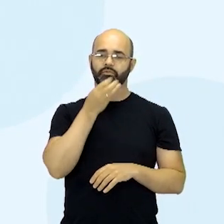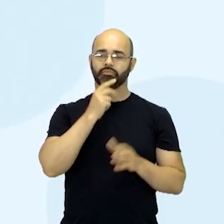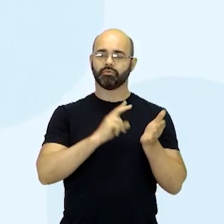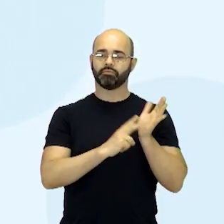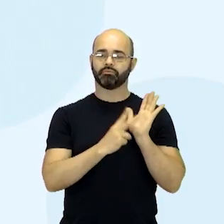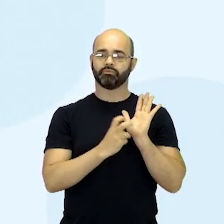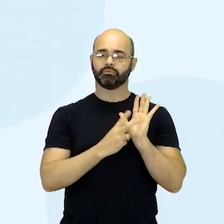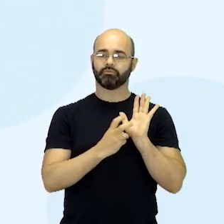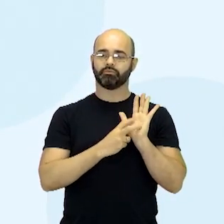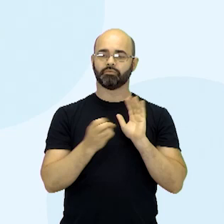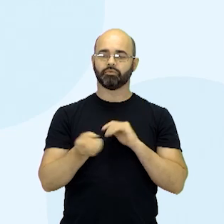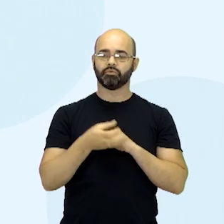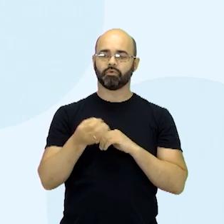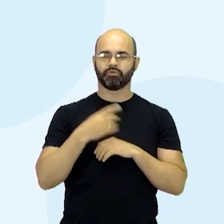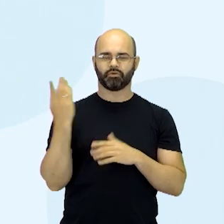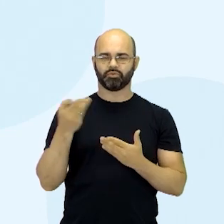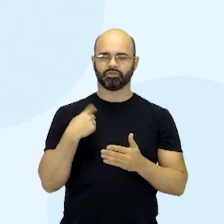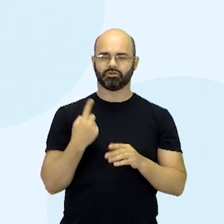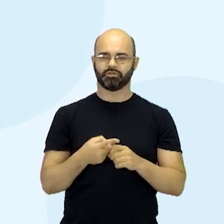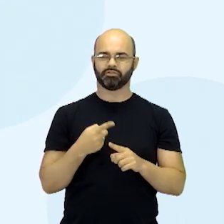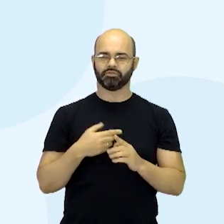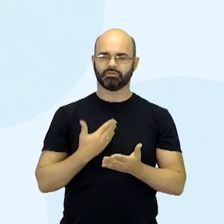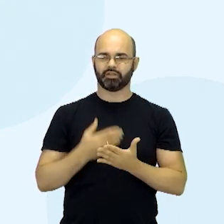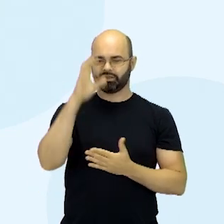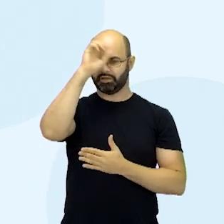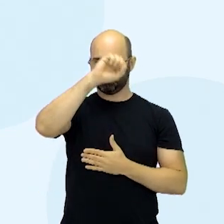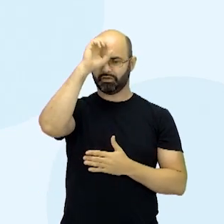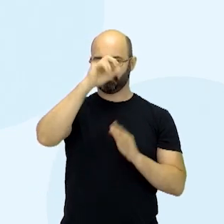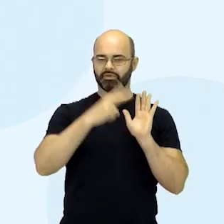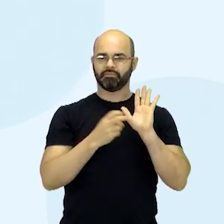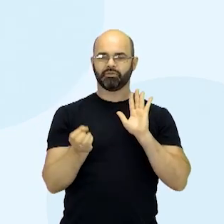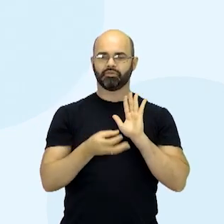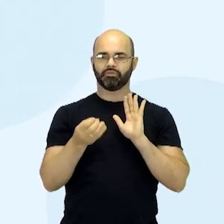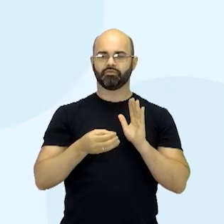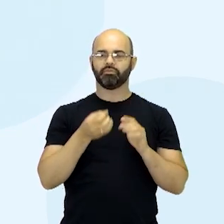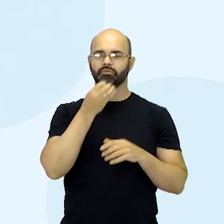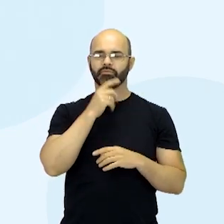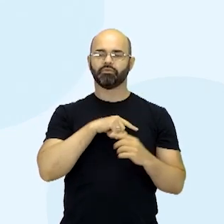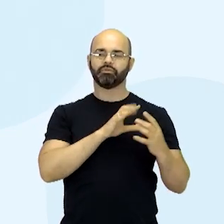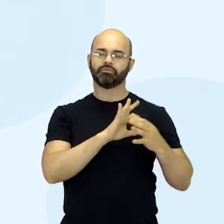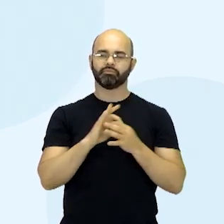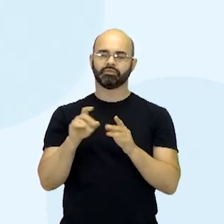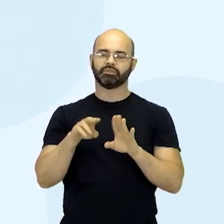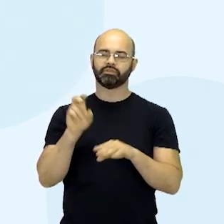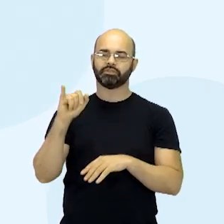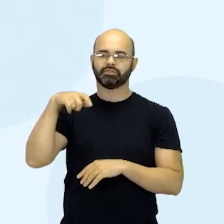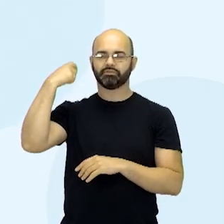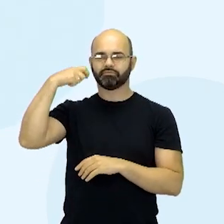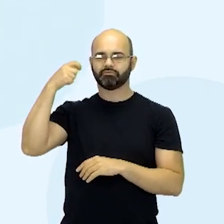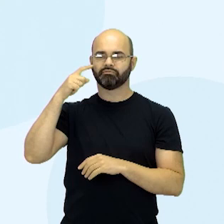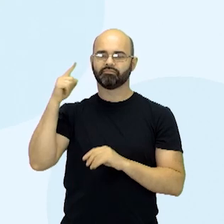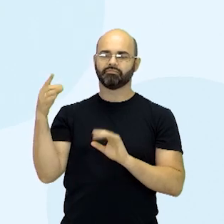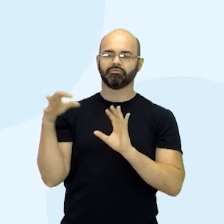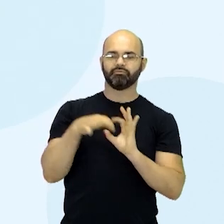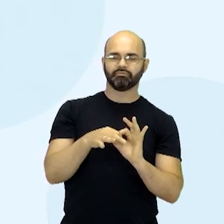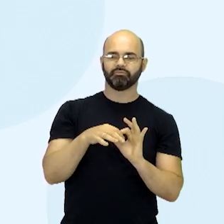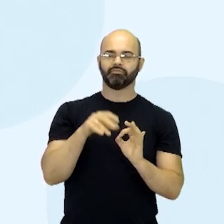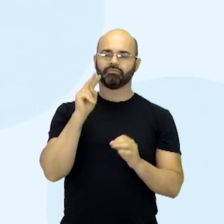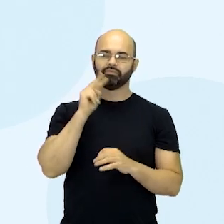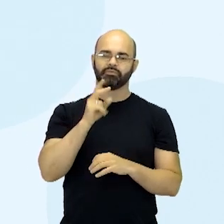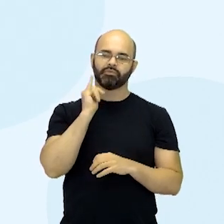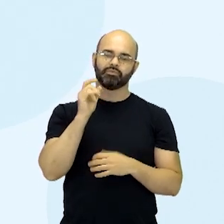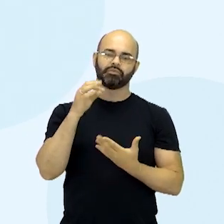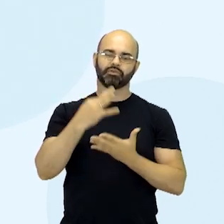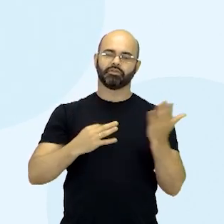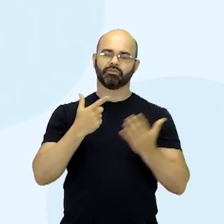que nós vimos muitas, né? Utilize também intertextualidade, como eu falei, usa relação de um filme, um outro